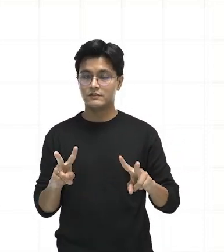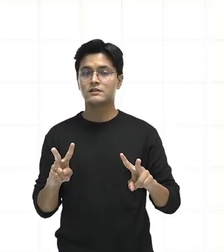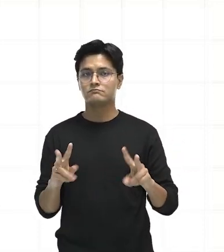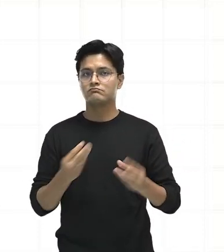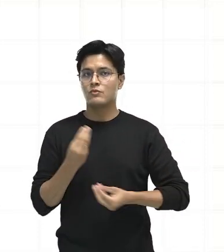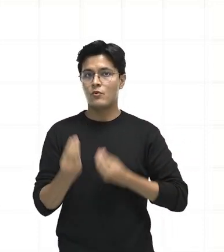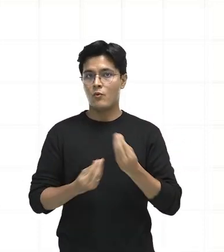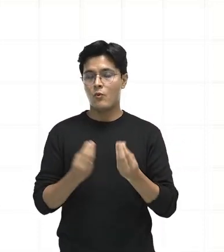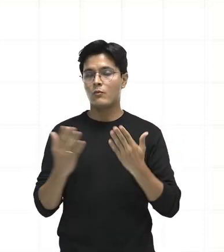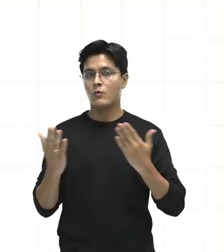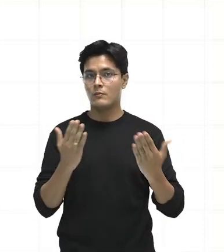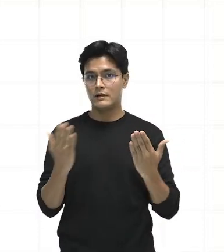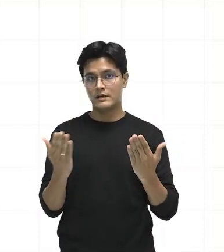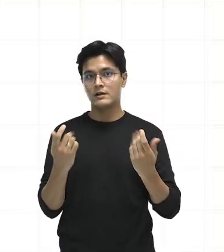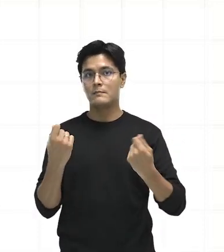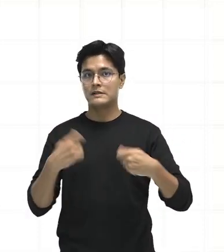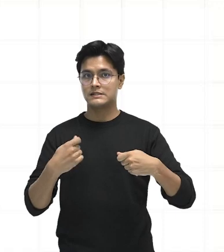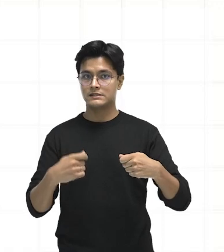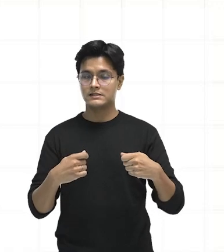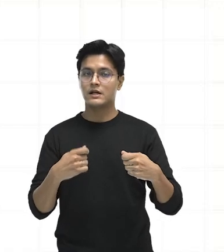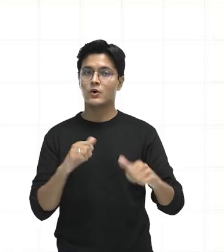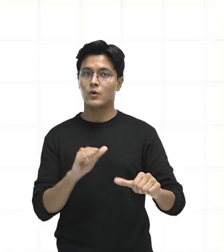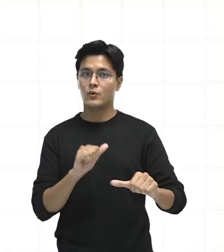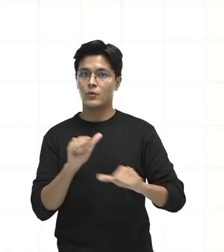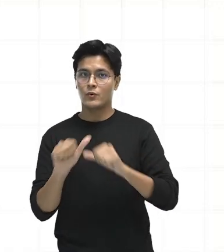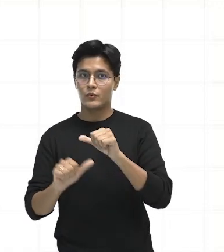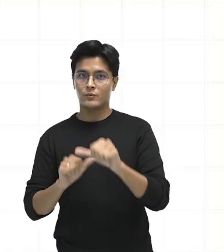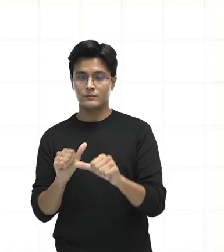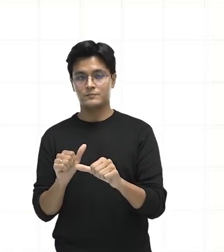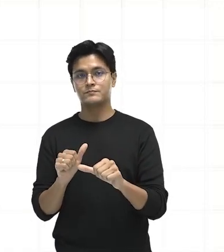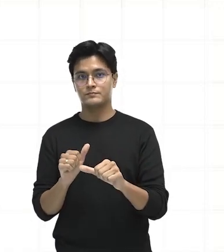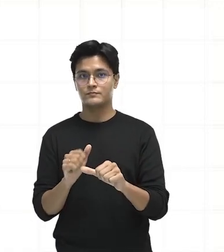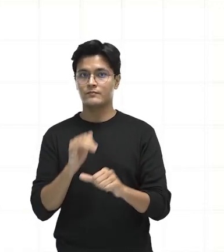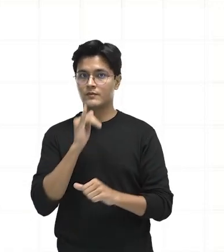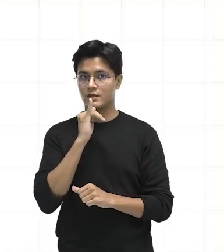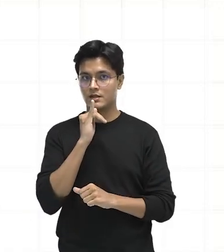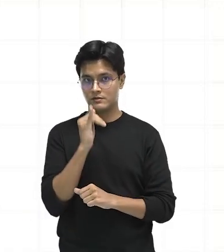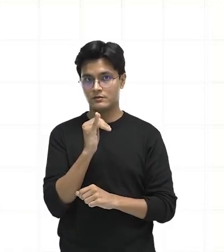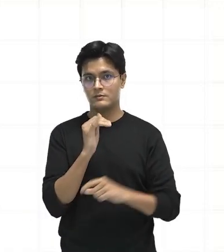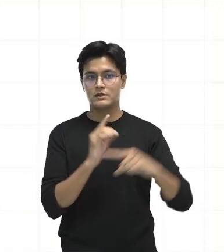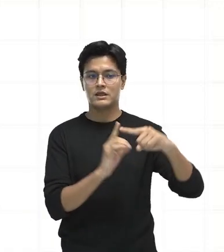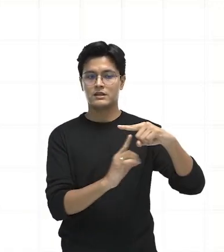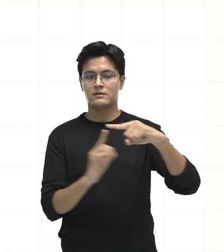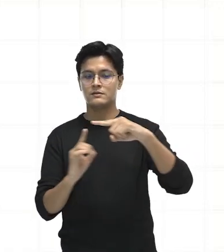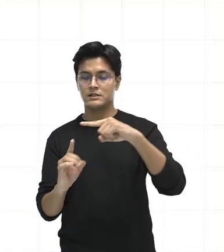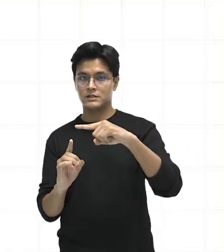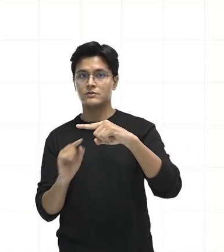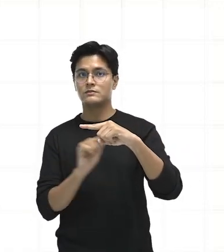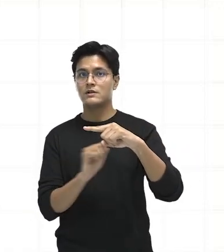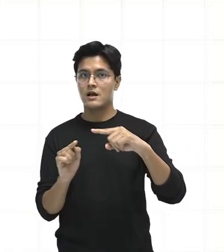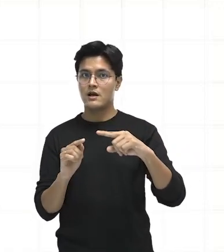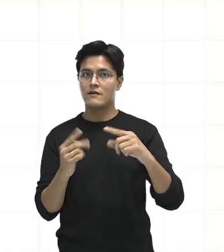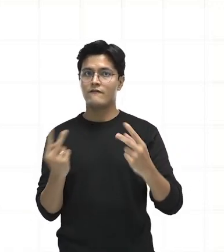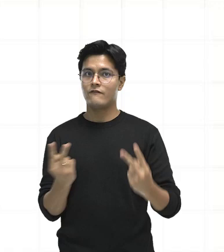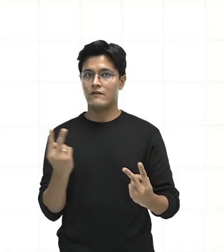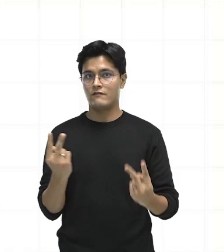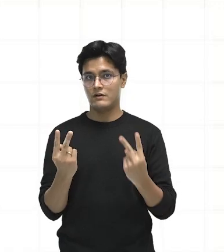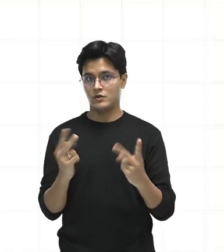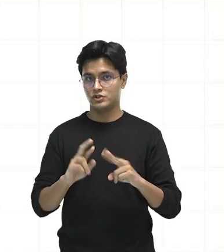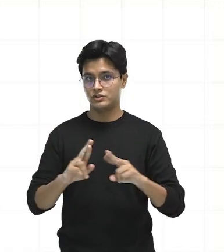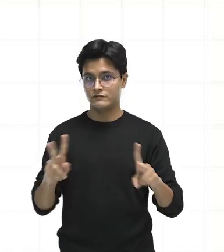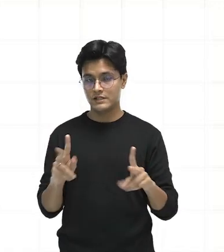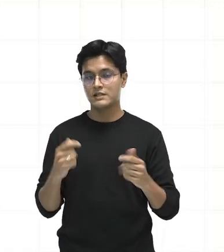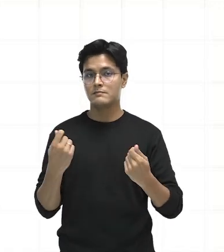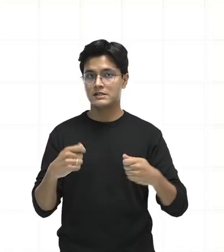diferentes, devemos convertê-las para o mesmo denominador. Ok? Vamos ver como é que faz